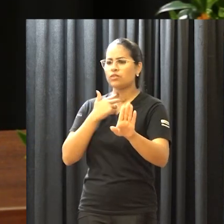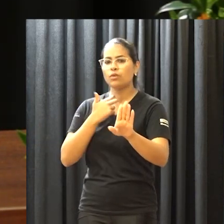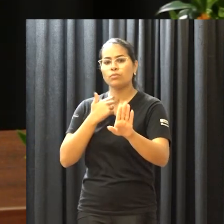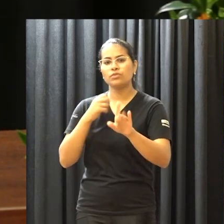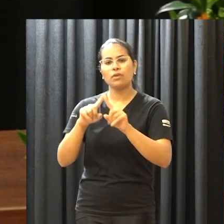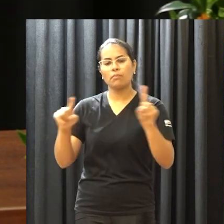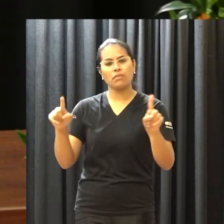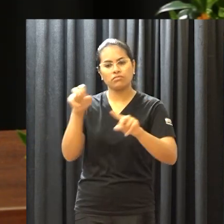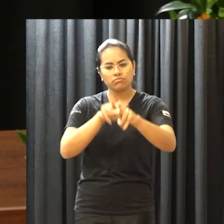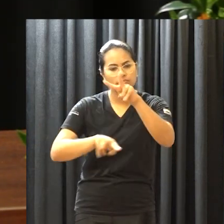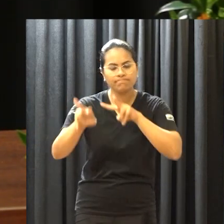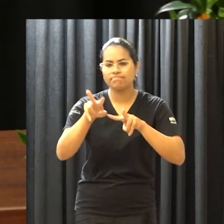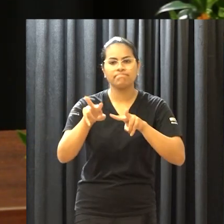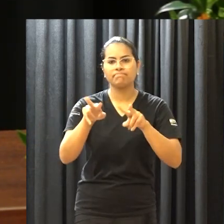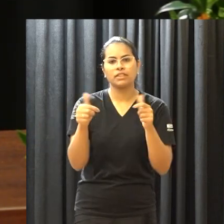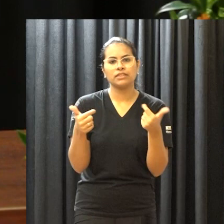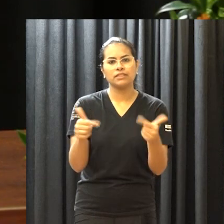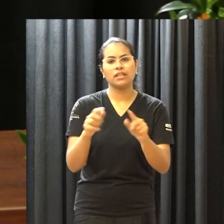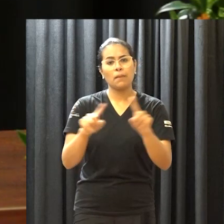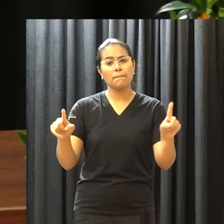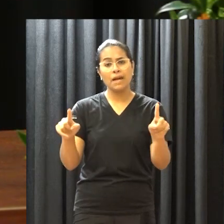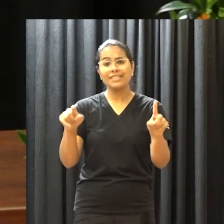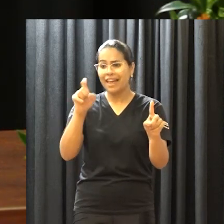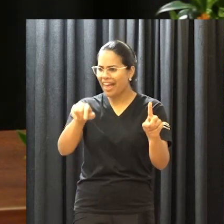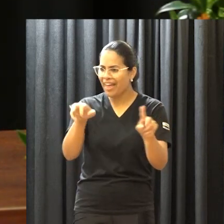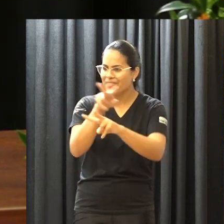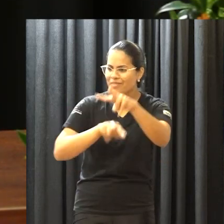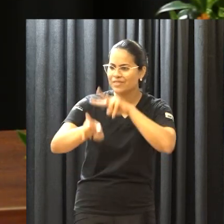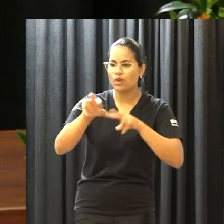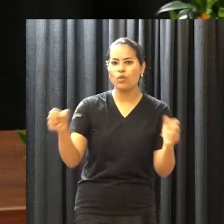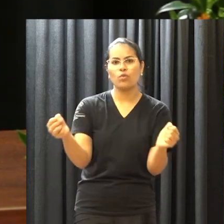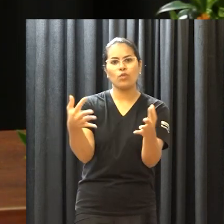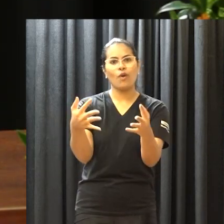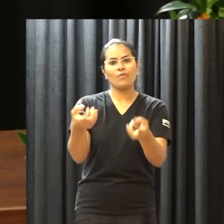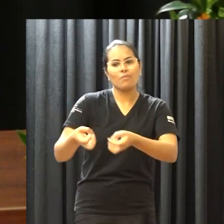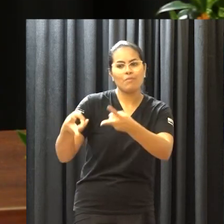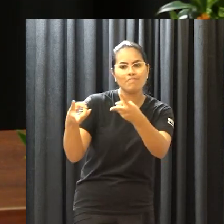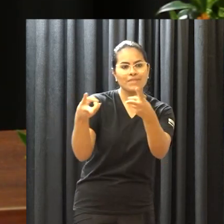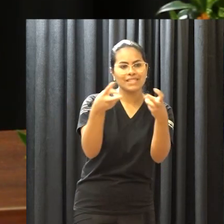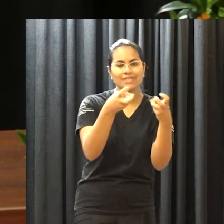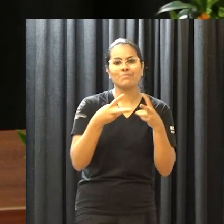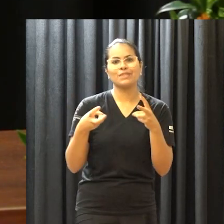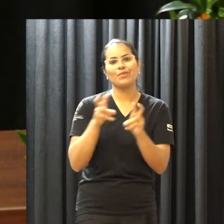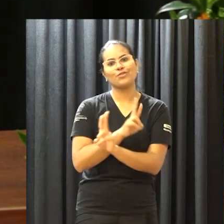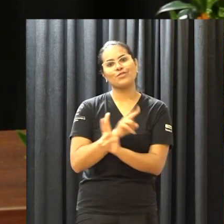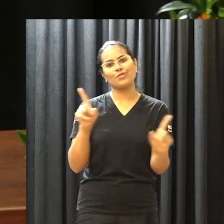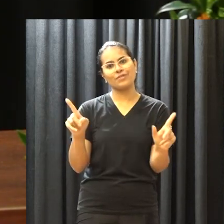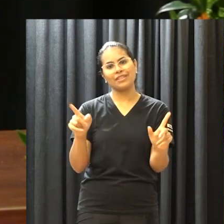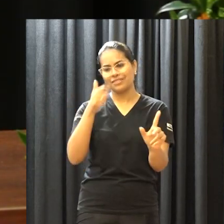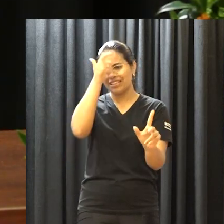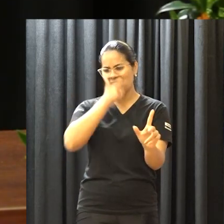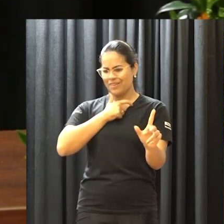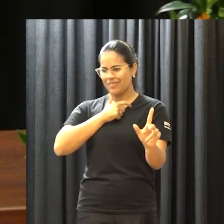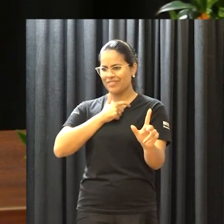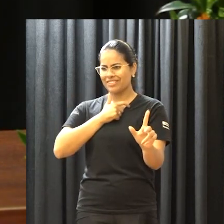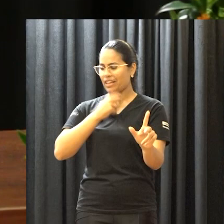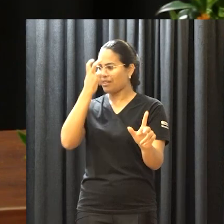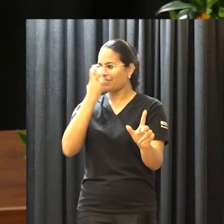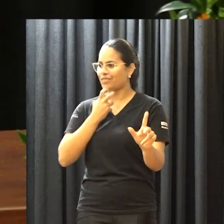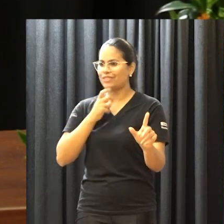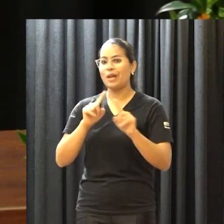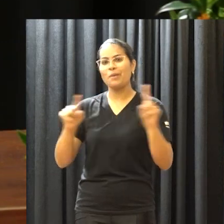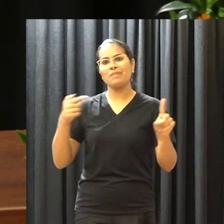mas uma nova visão, né? Uma nova percepção. É assim que eu me vejo. Ah, eu não vejo, mas eu escuto. Tá